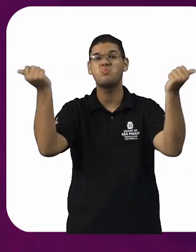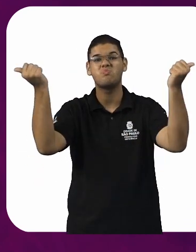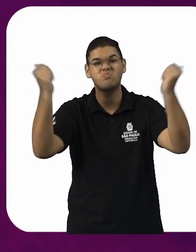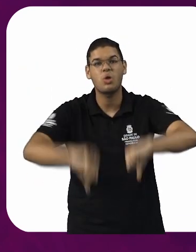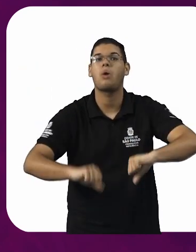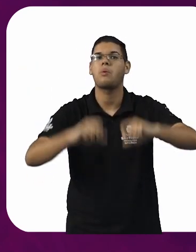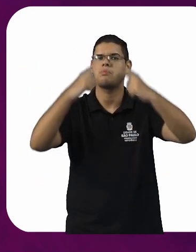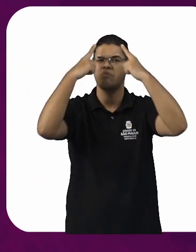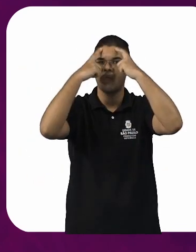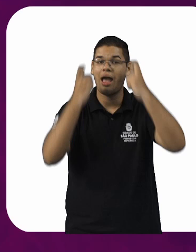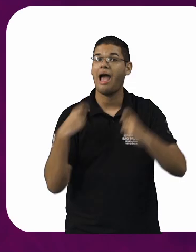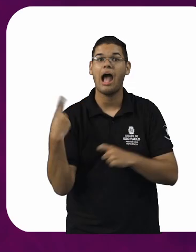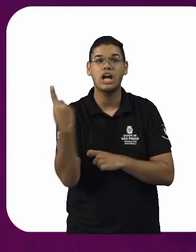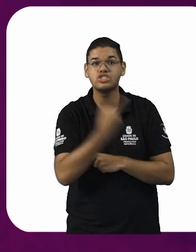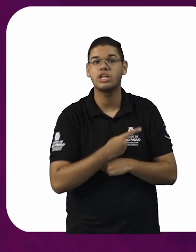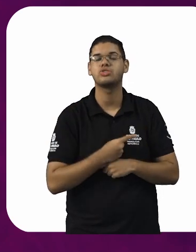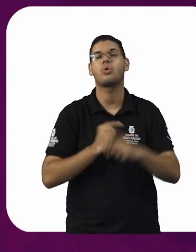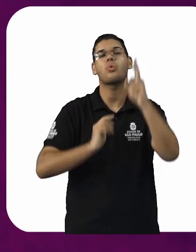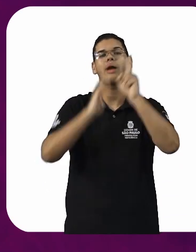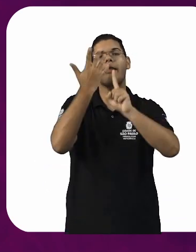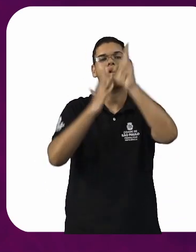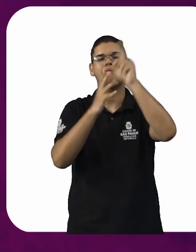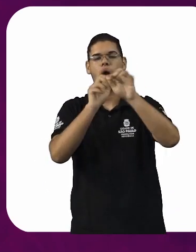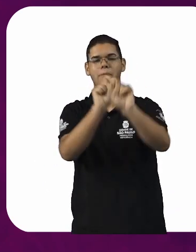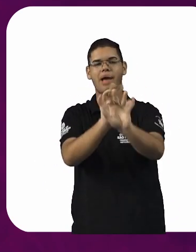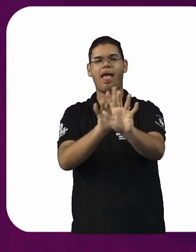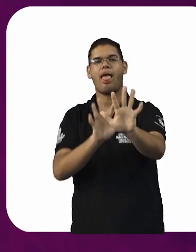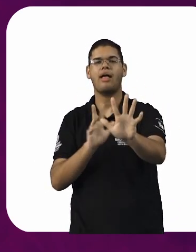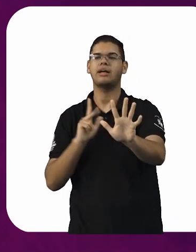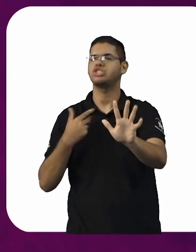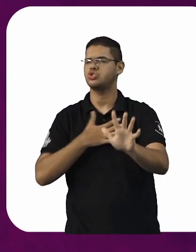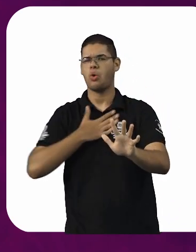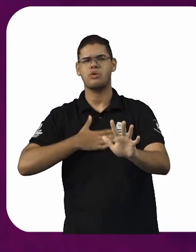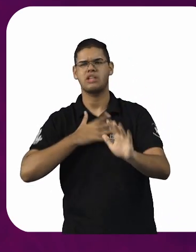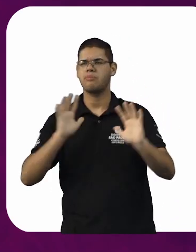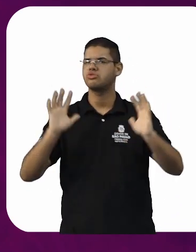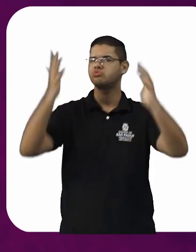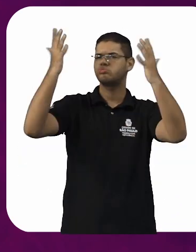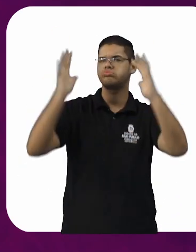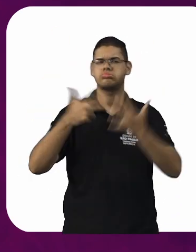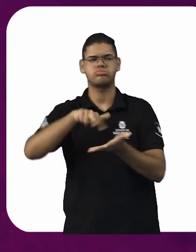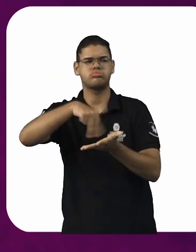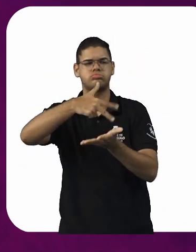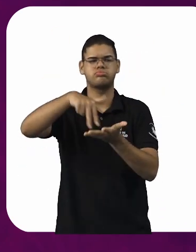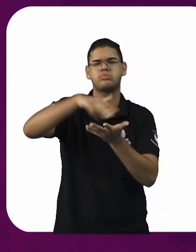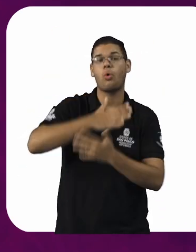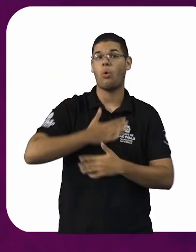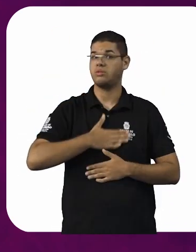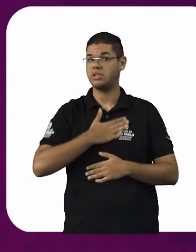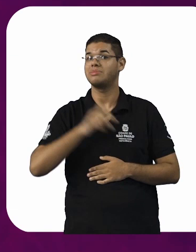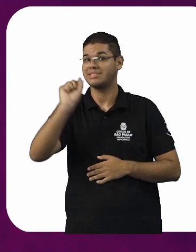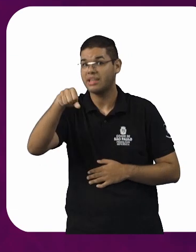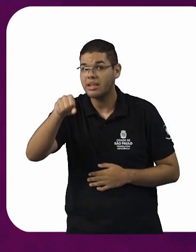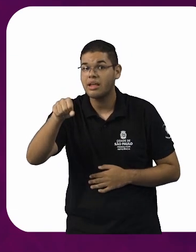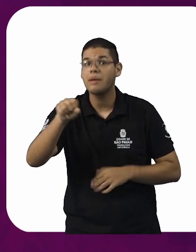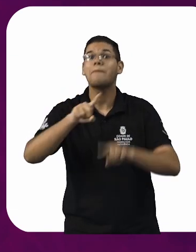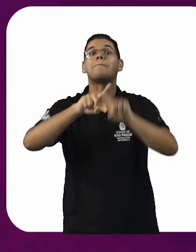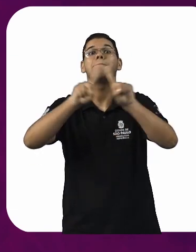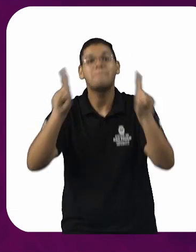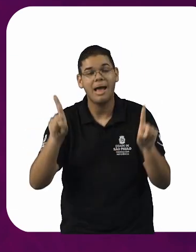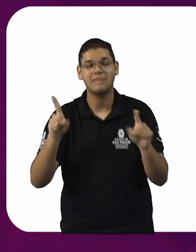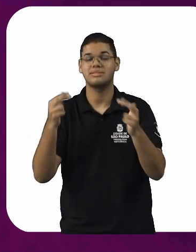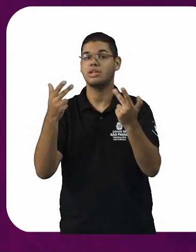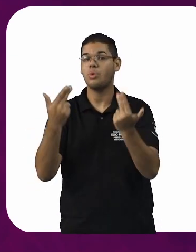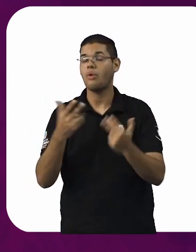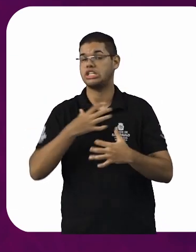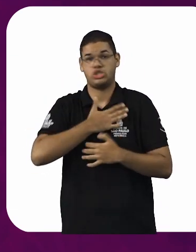no carnaval, somos receptivos, né? Gostamos de festas. Sim, mas ao mesmo tempo que gostamos de festas e